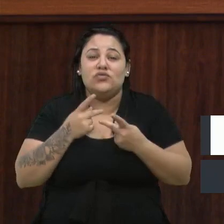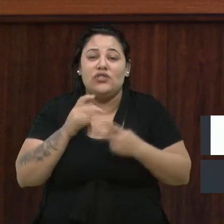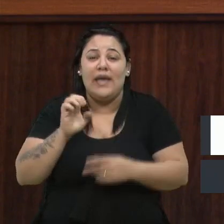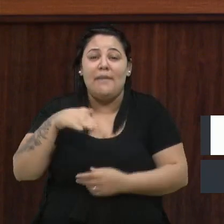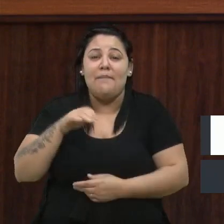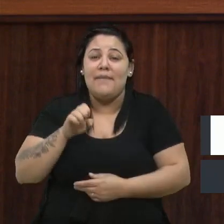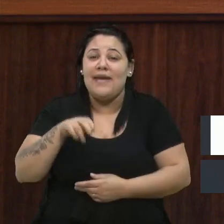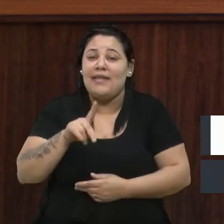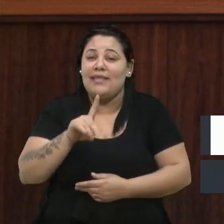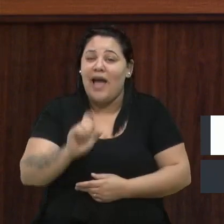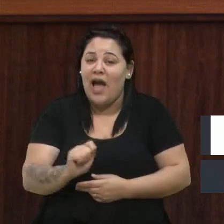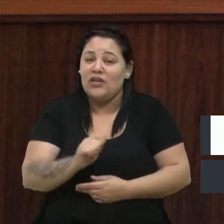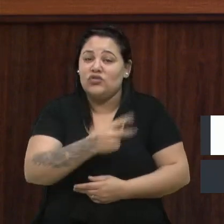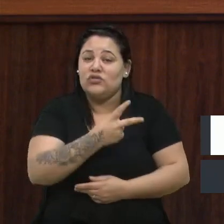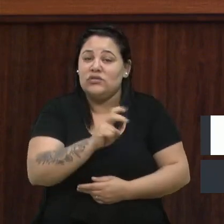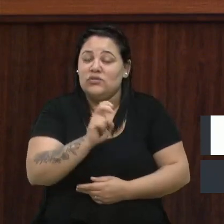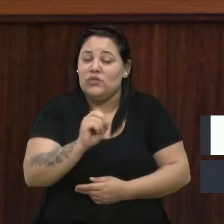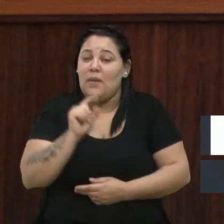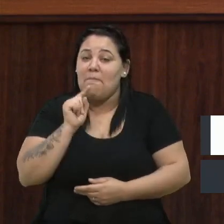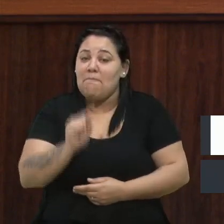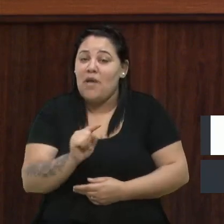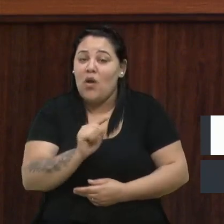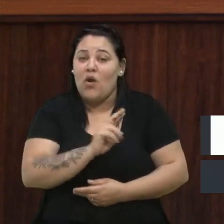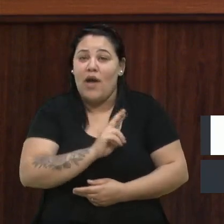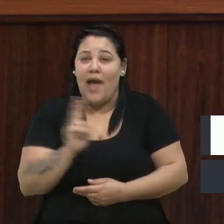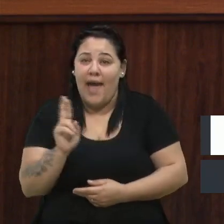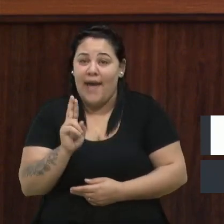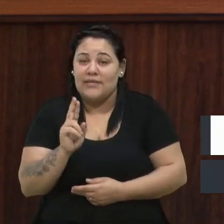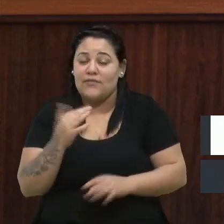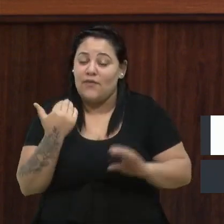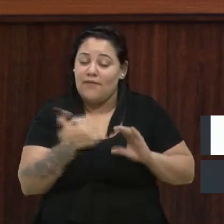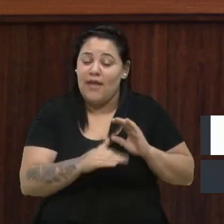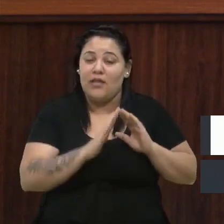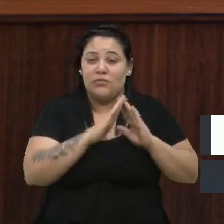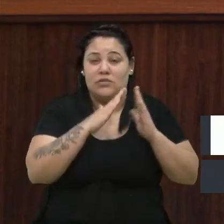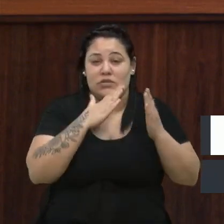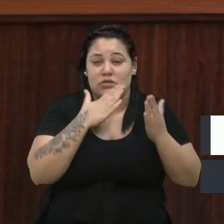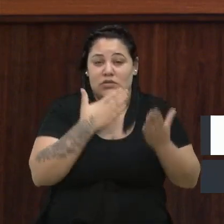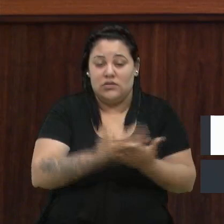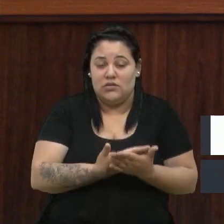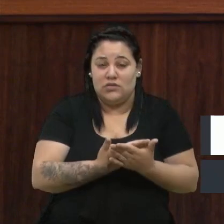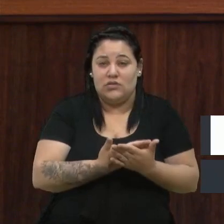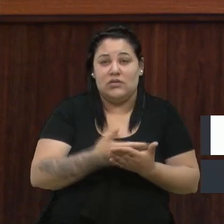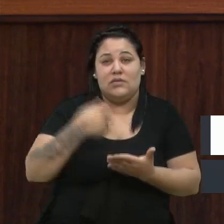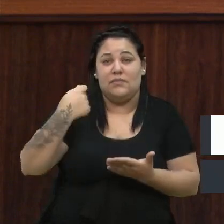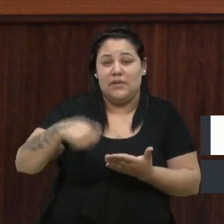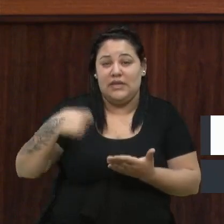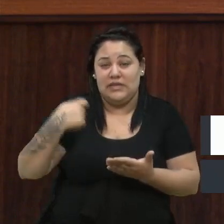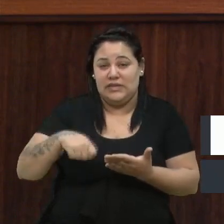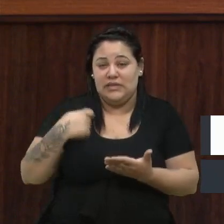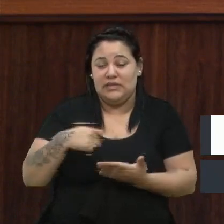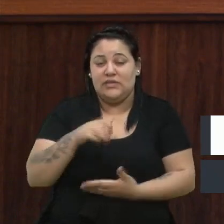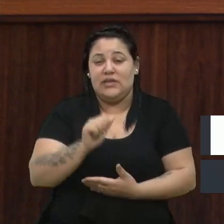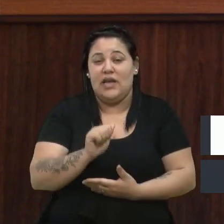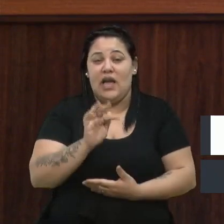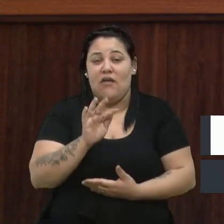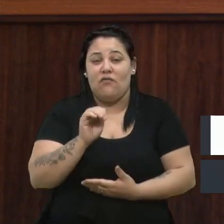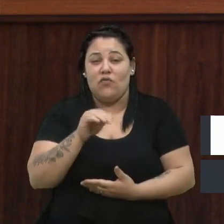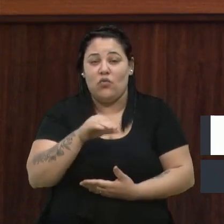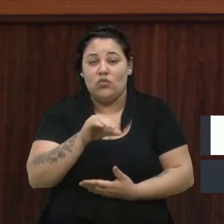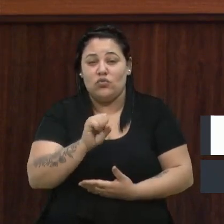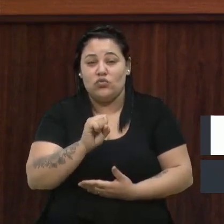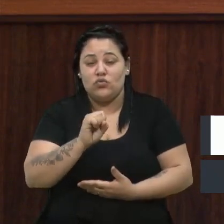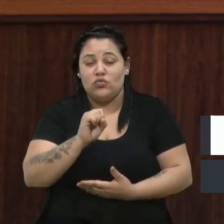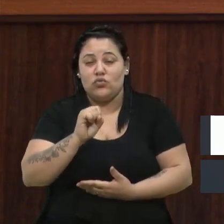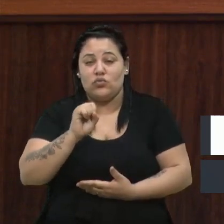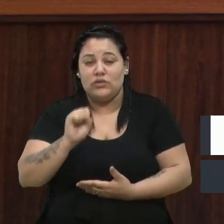de R$250 mil para uma escola que necessita, que é a Escola Afonso Seco. Então, é uma